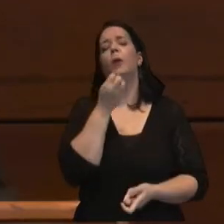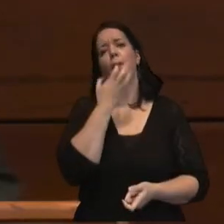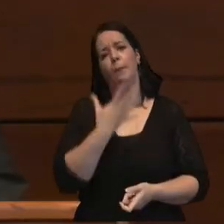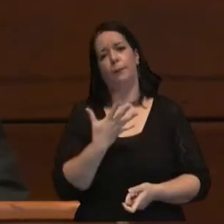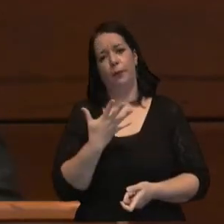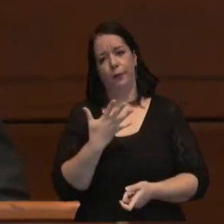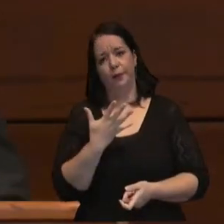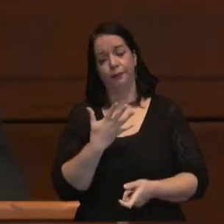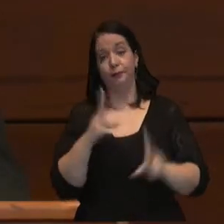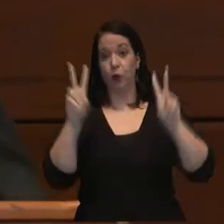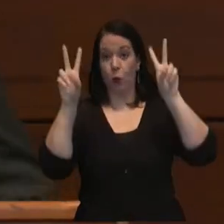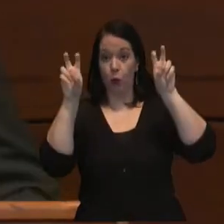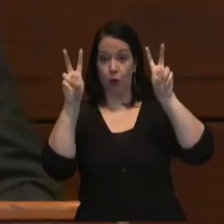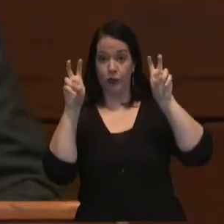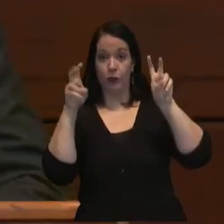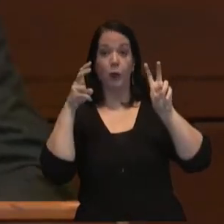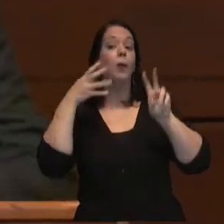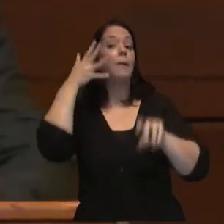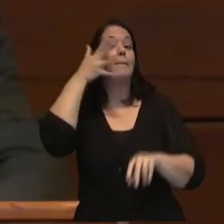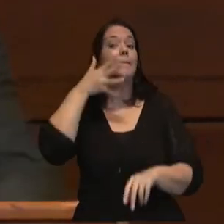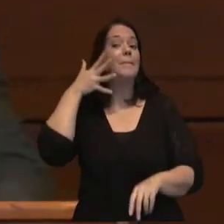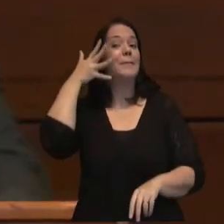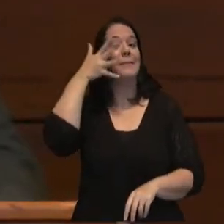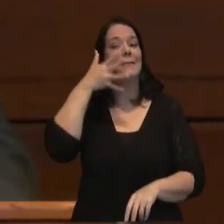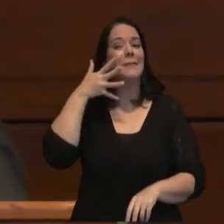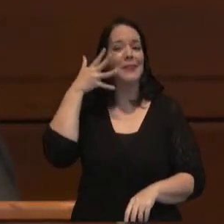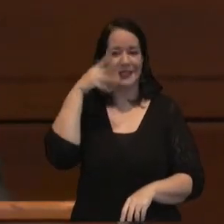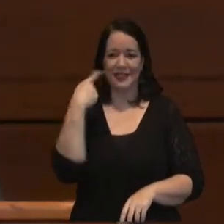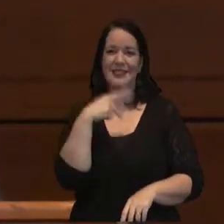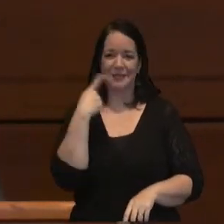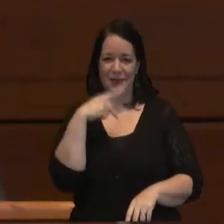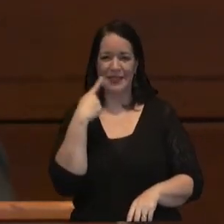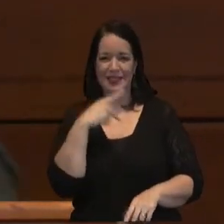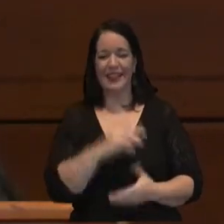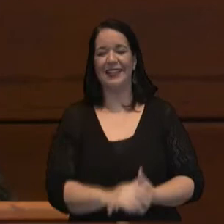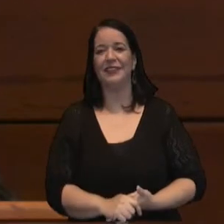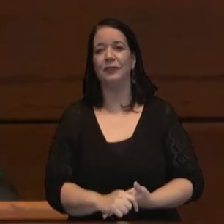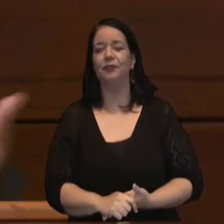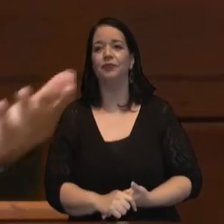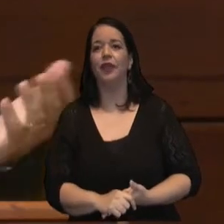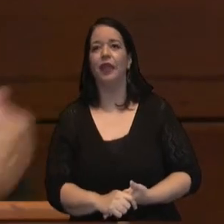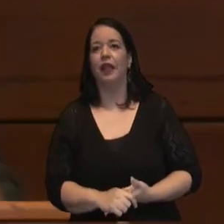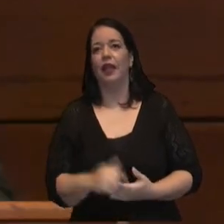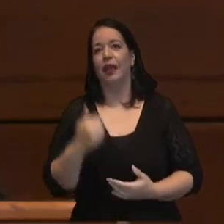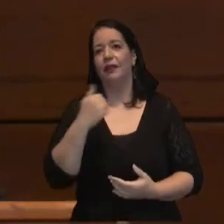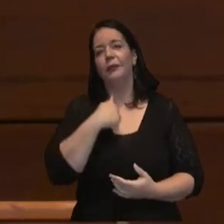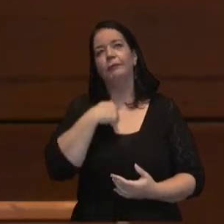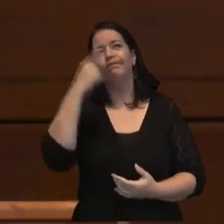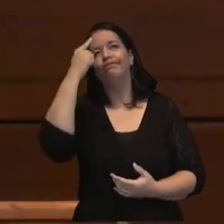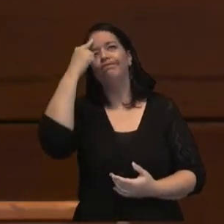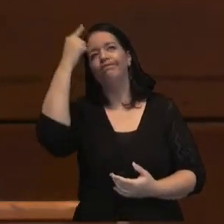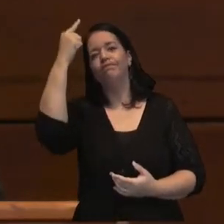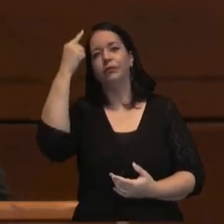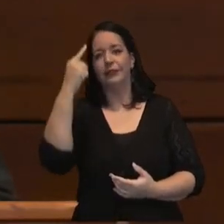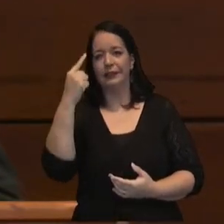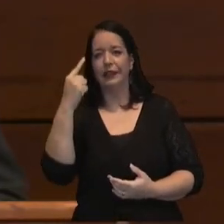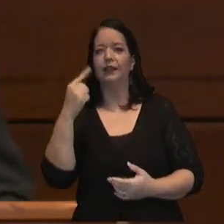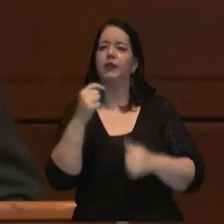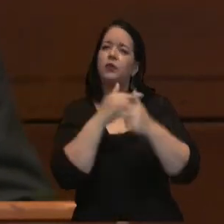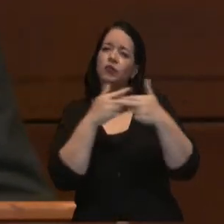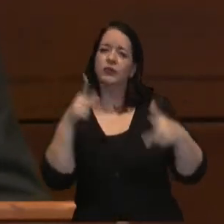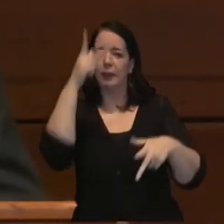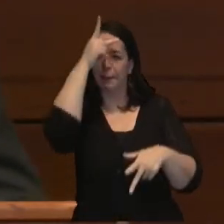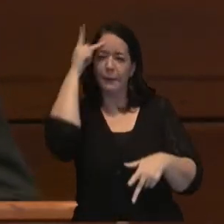O título desta mensagem, meus irmãos, ele foi inspirado numa expressão popular que por muitas vezes